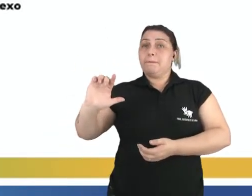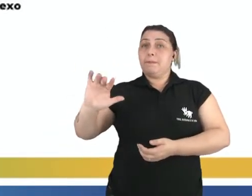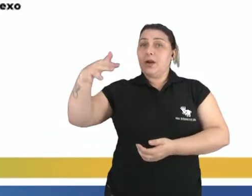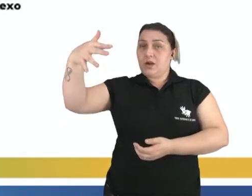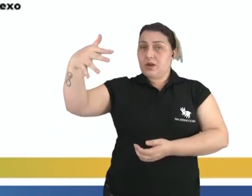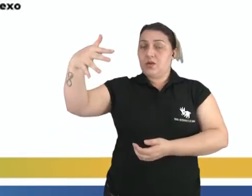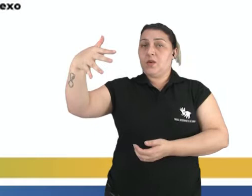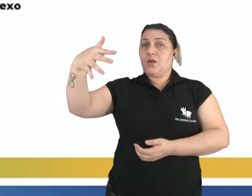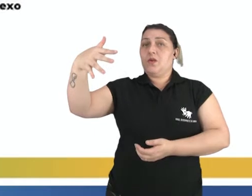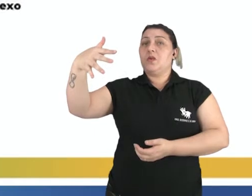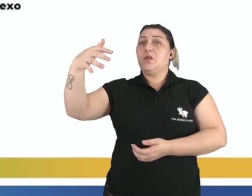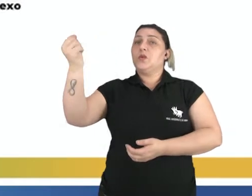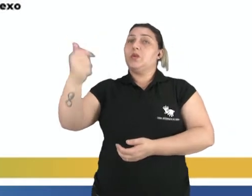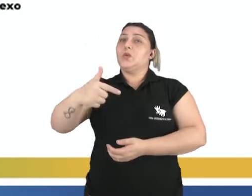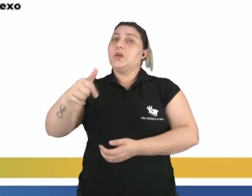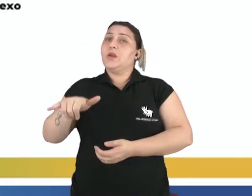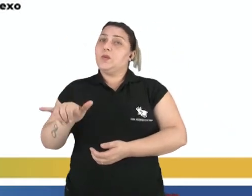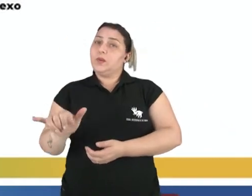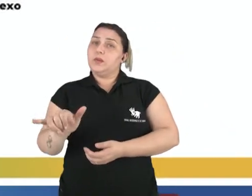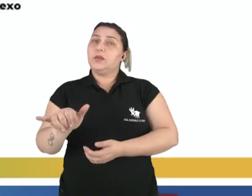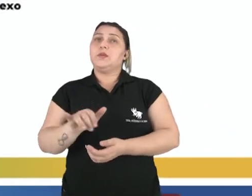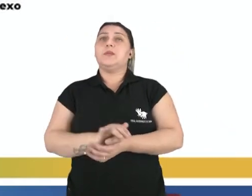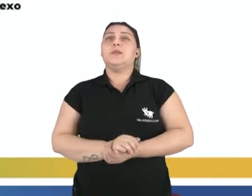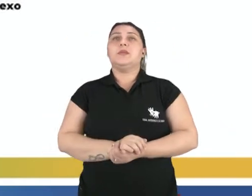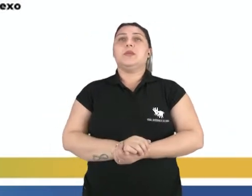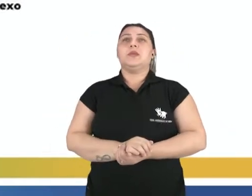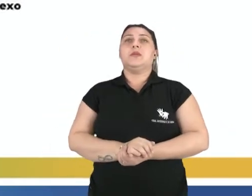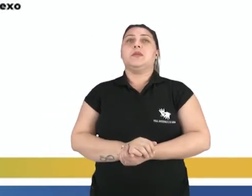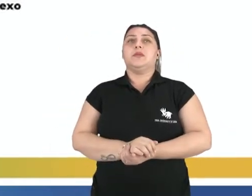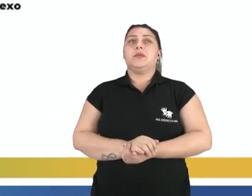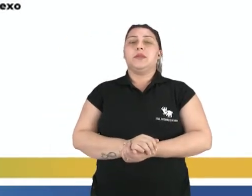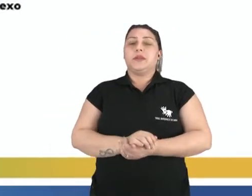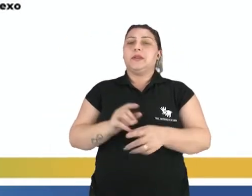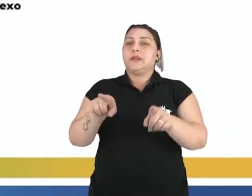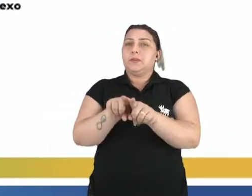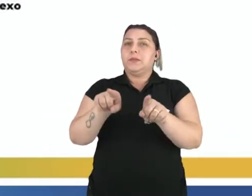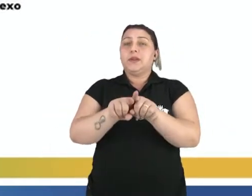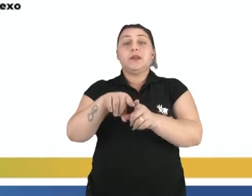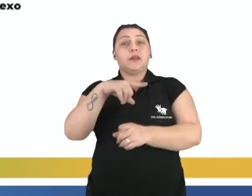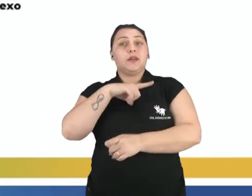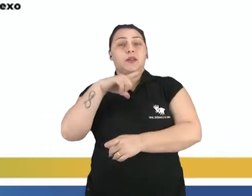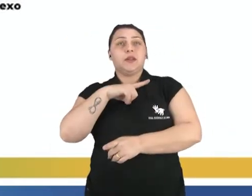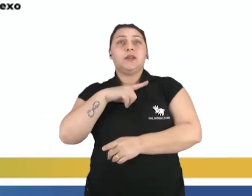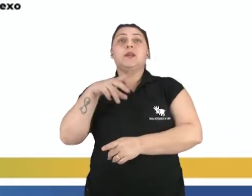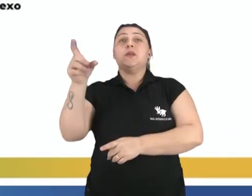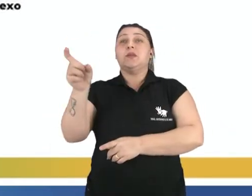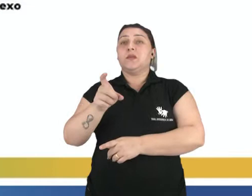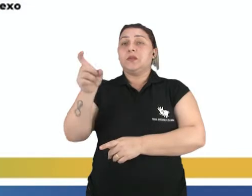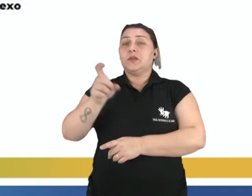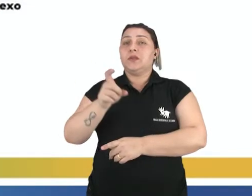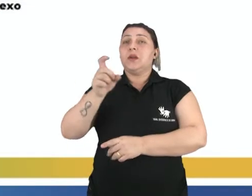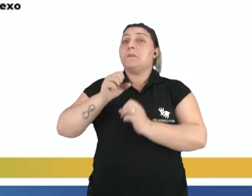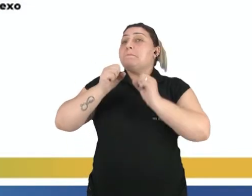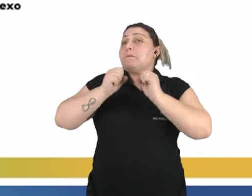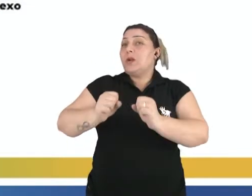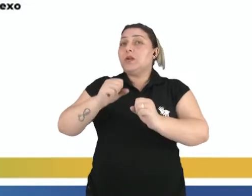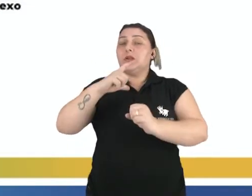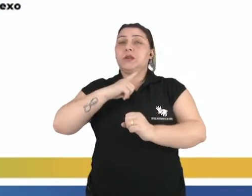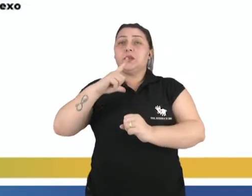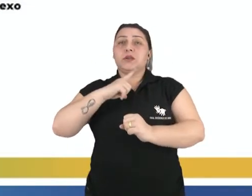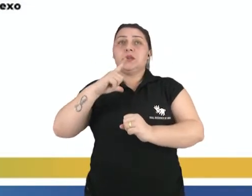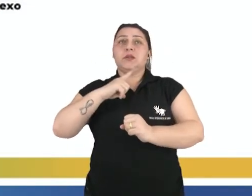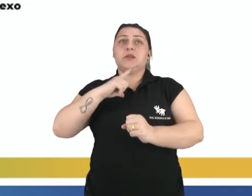ele é um pouco maior do que o cromossomo Y, ele contém o X ele pode conter